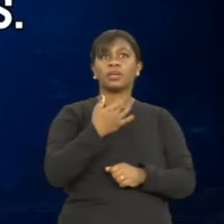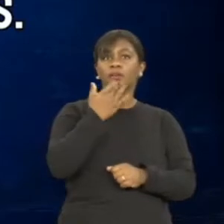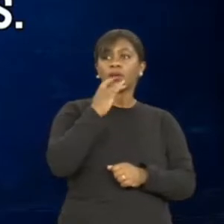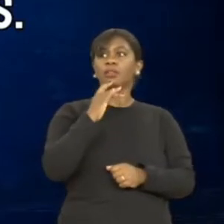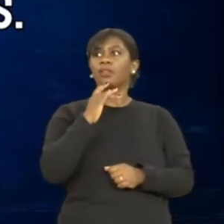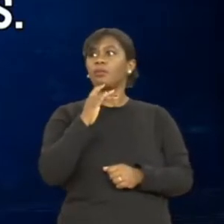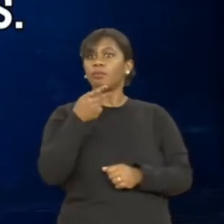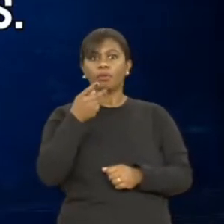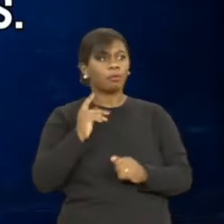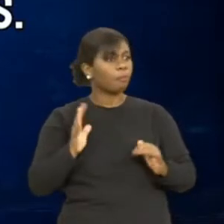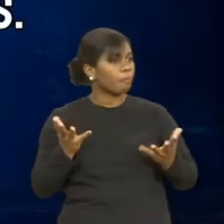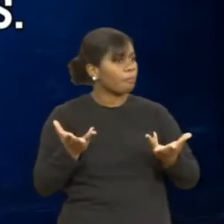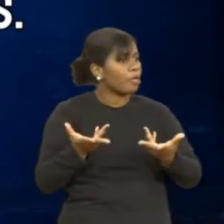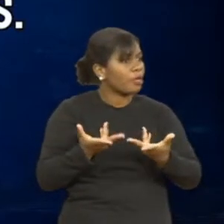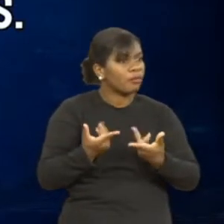este lugar.